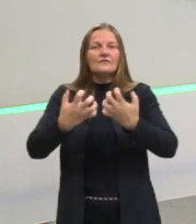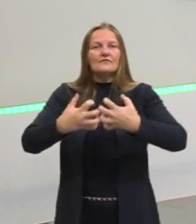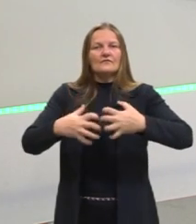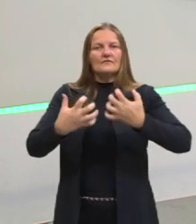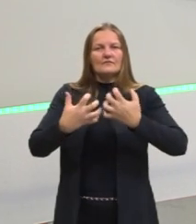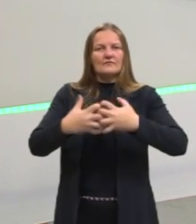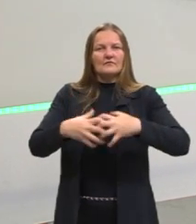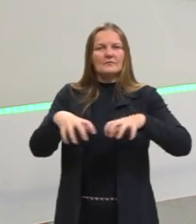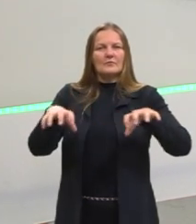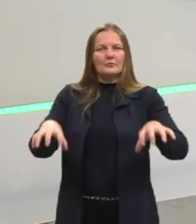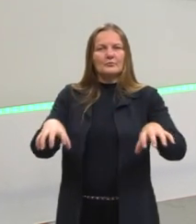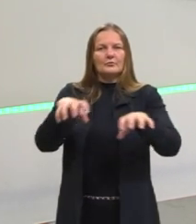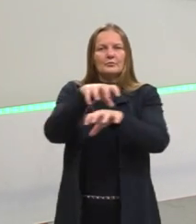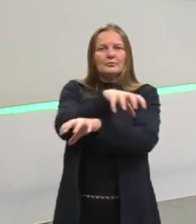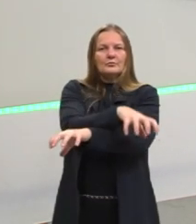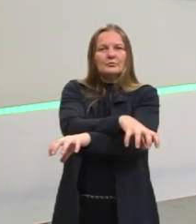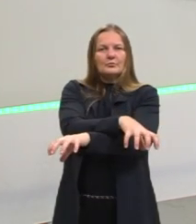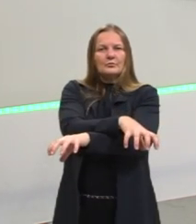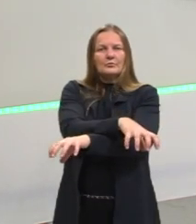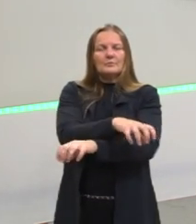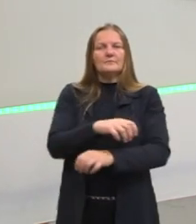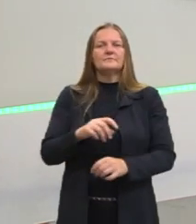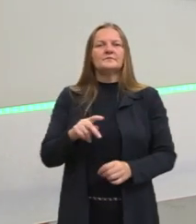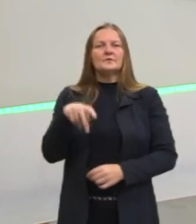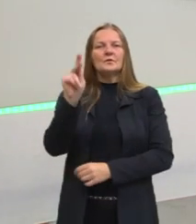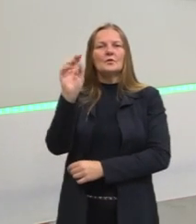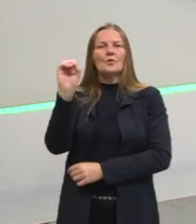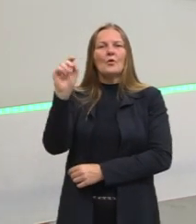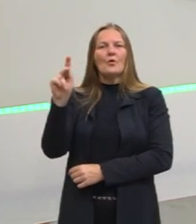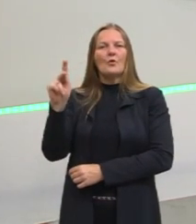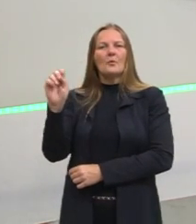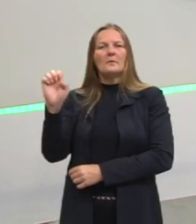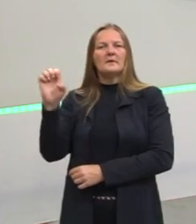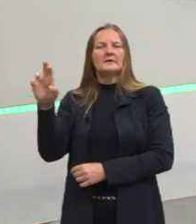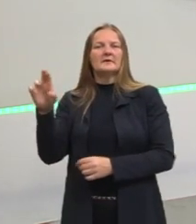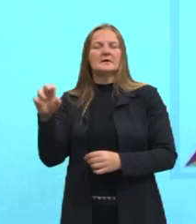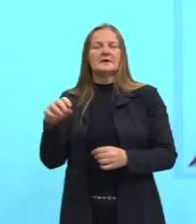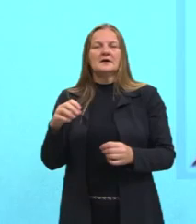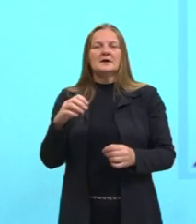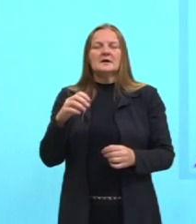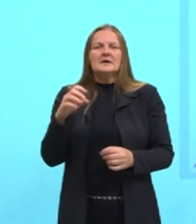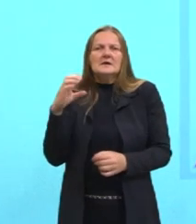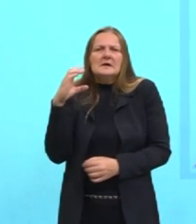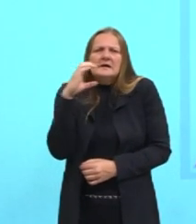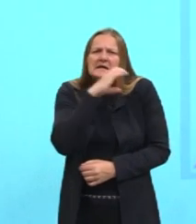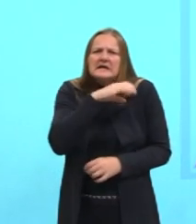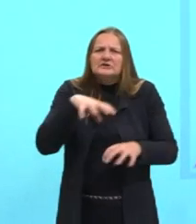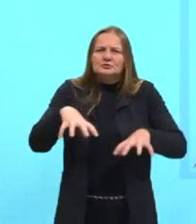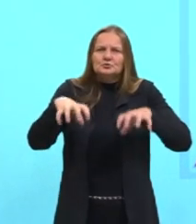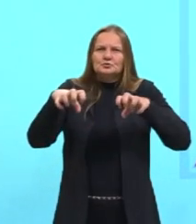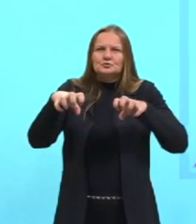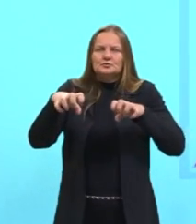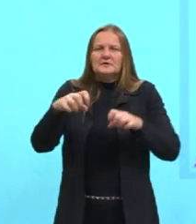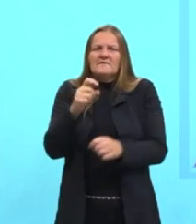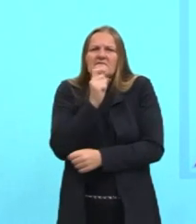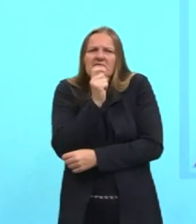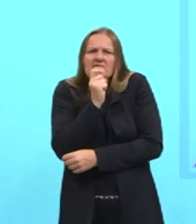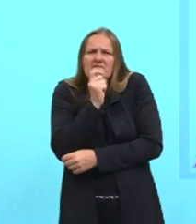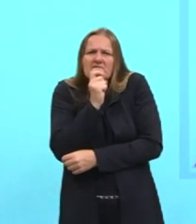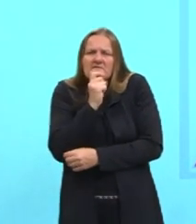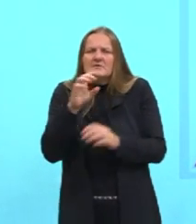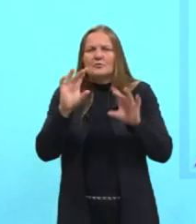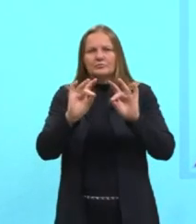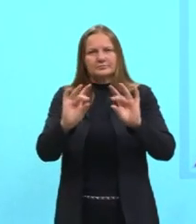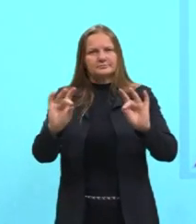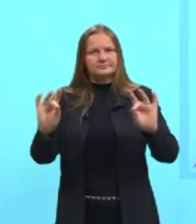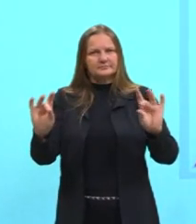da relação de que Então olha aqui ó quente-úmido quente-seco frio e seco ou